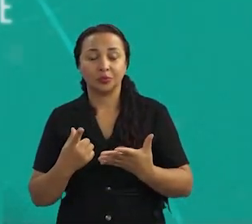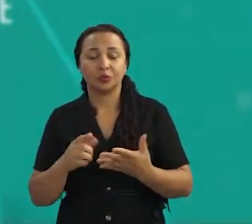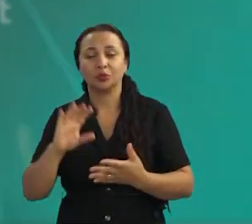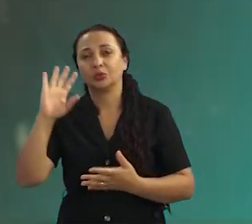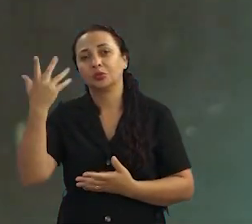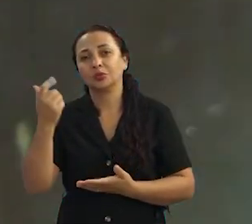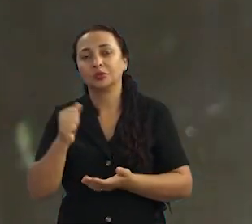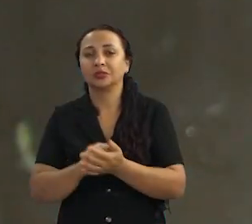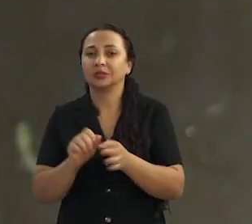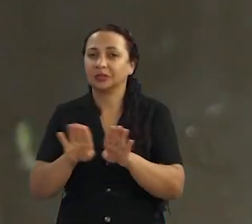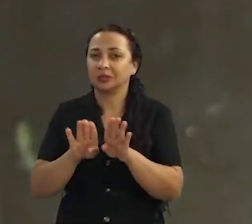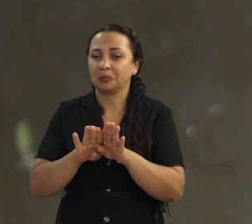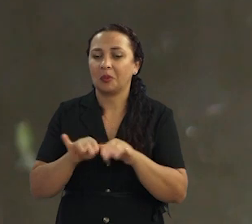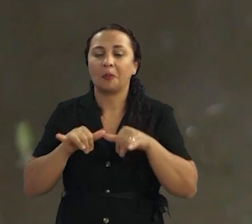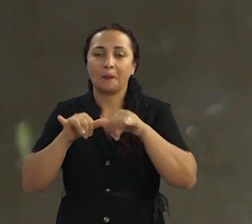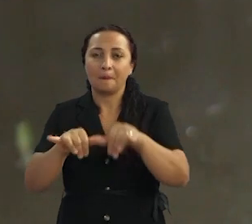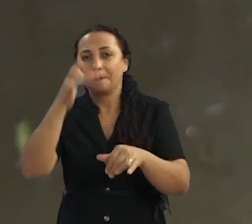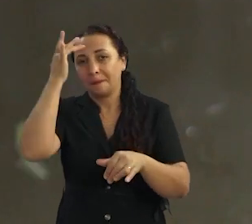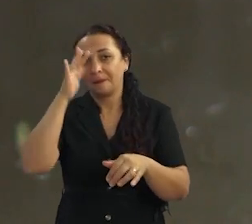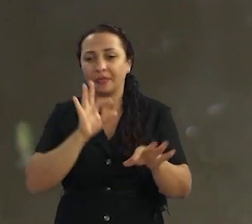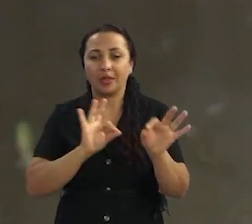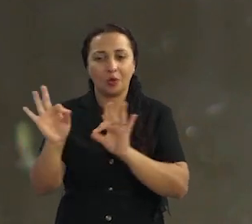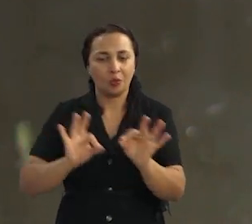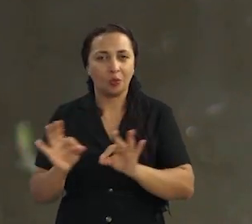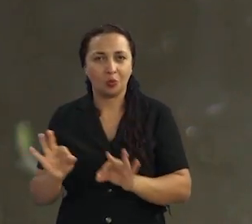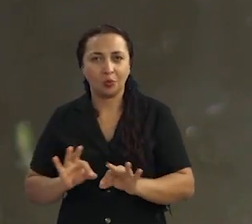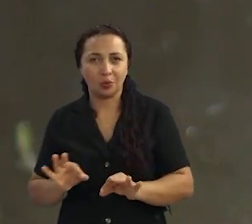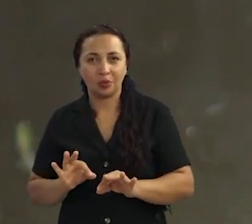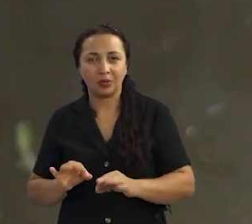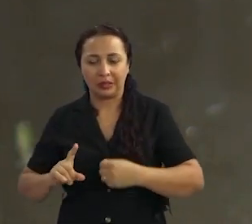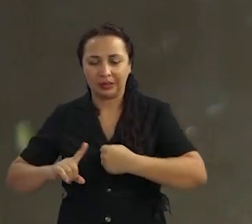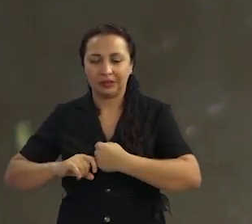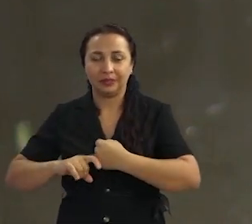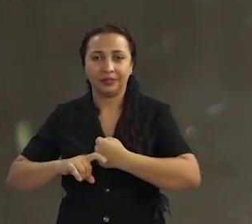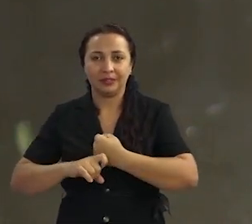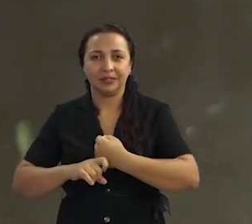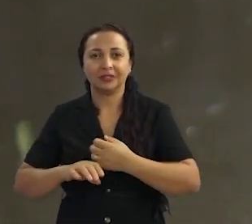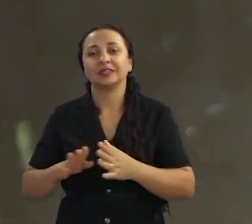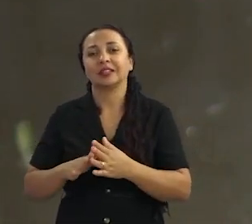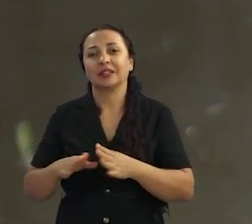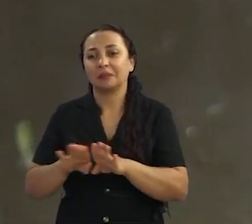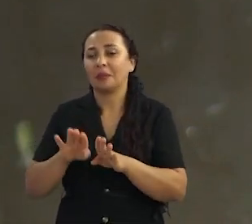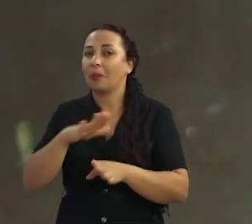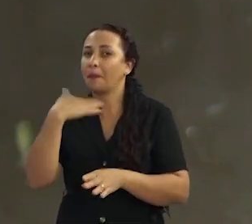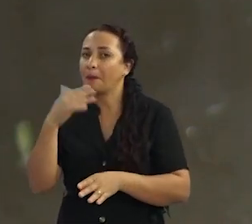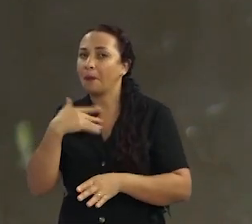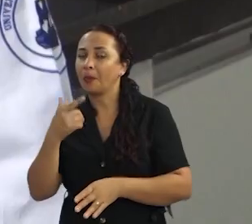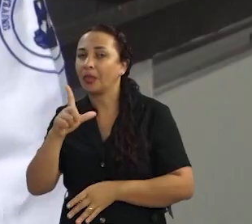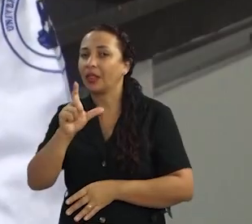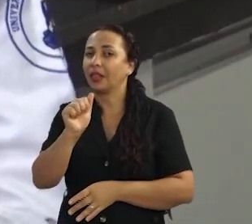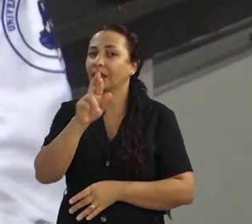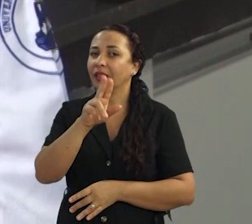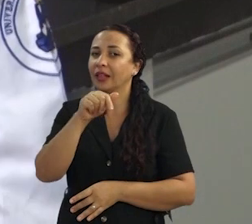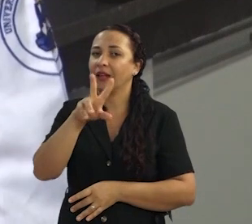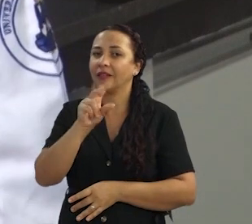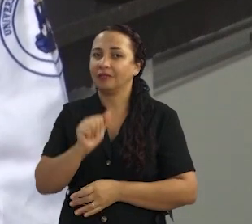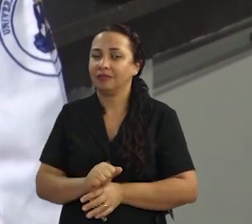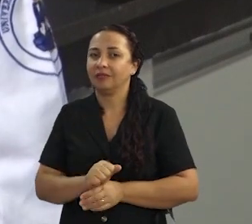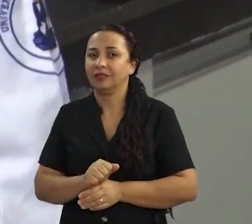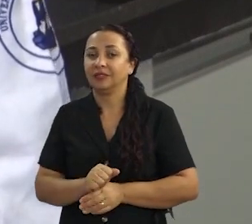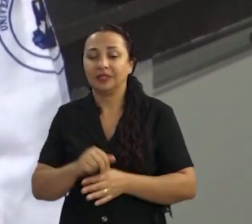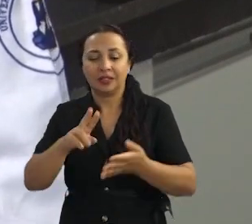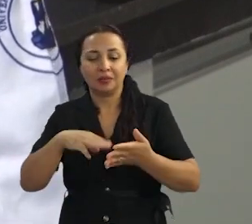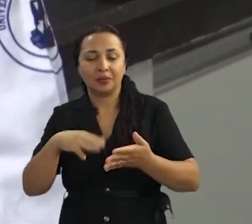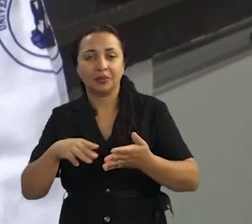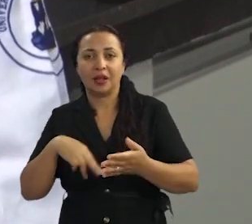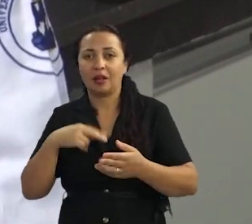Um dos métodos disponíveis no mercado para o controle larvicida é o método de controle biológico através da morte das larvas. Como alternativa a esses